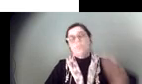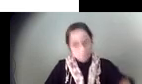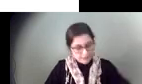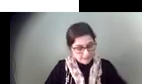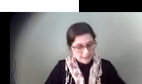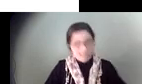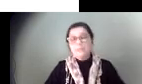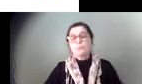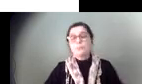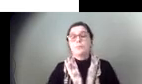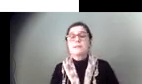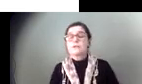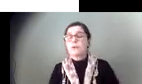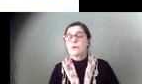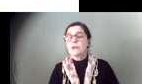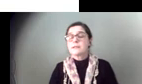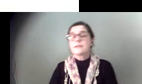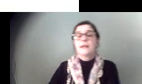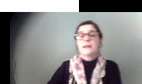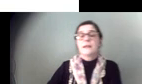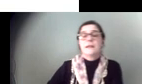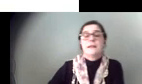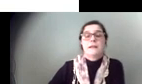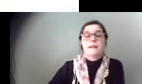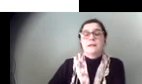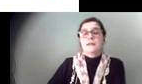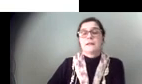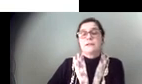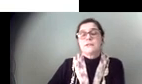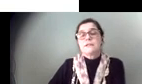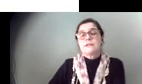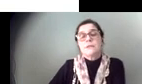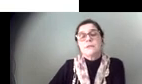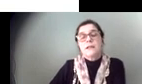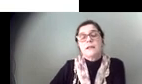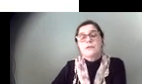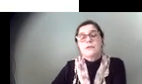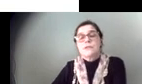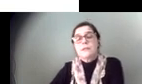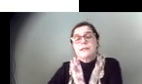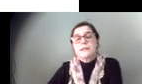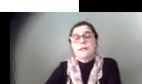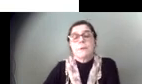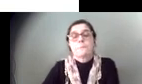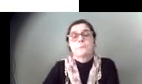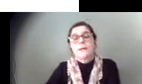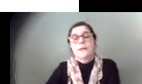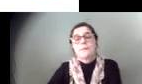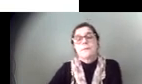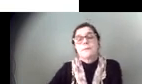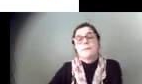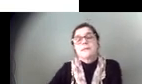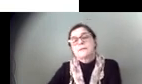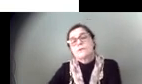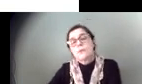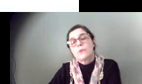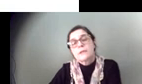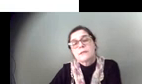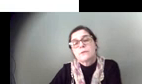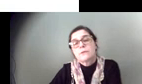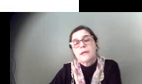Ela só não pode ser criada pelas escolas que de ensino integral, de tempo integral, tá? Mas